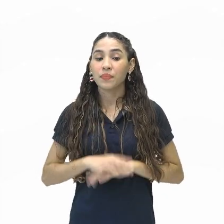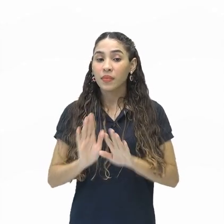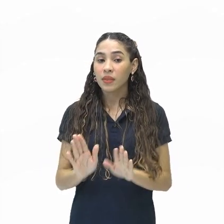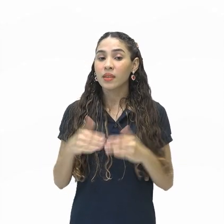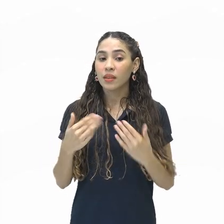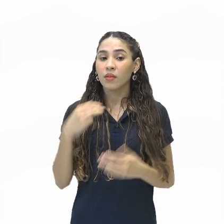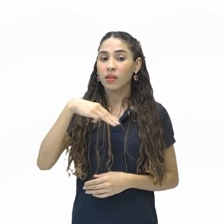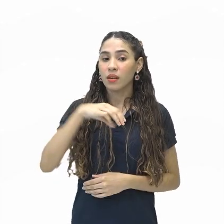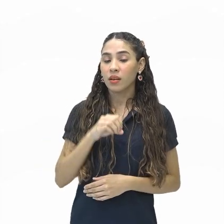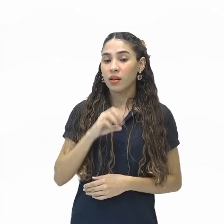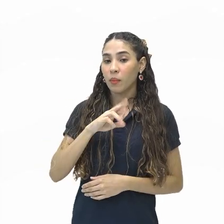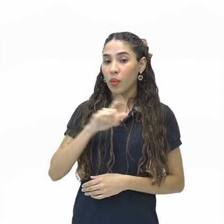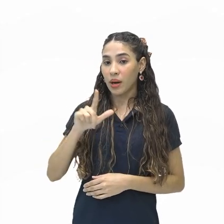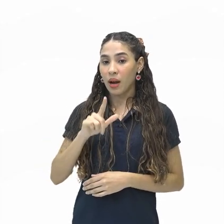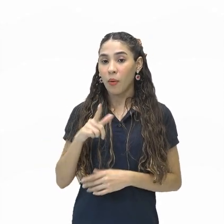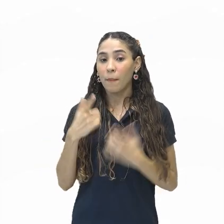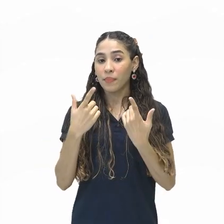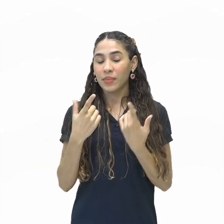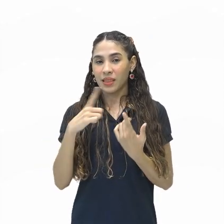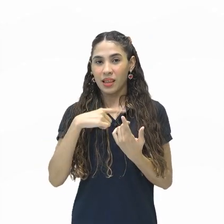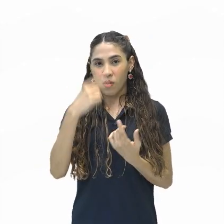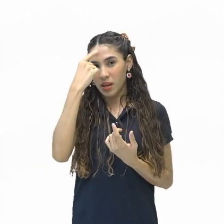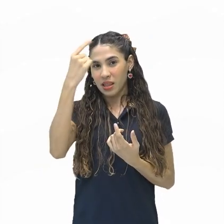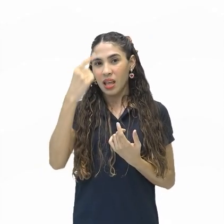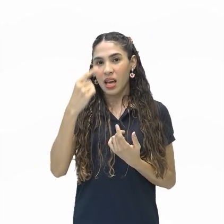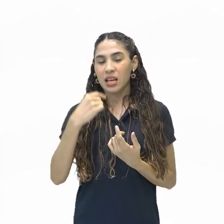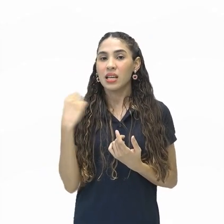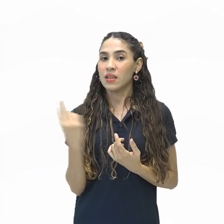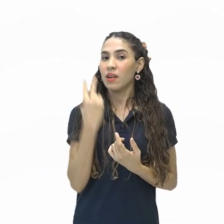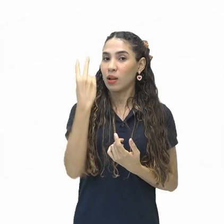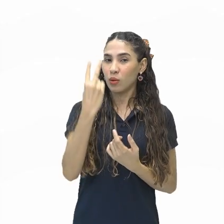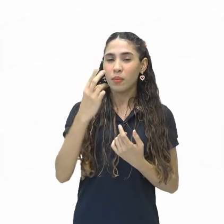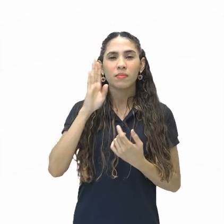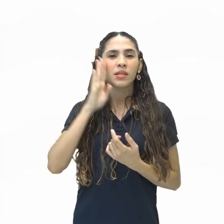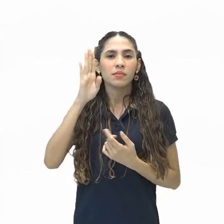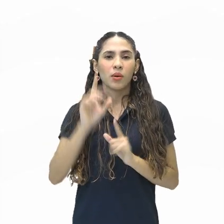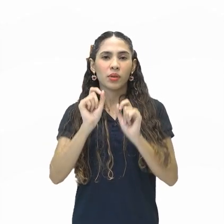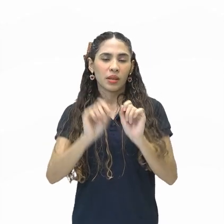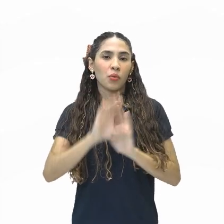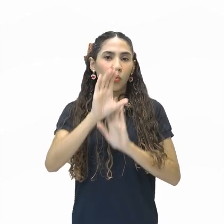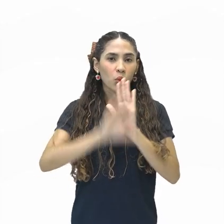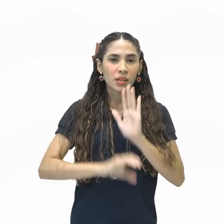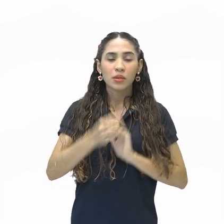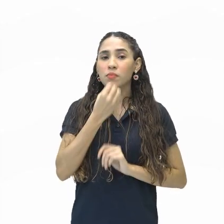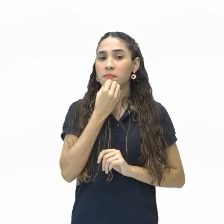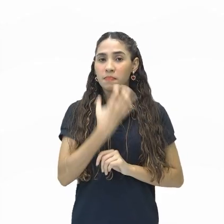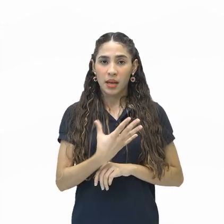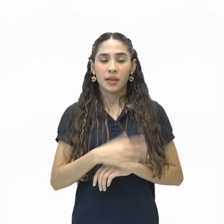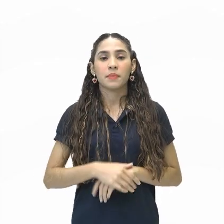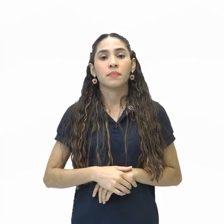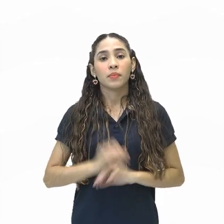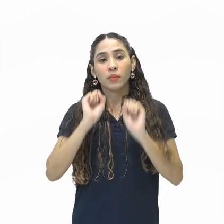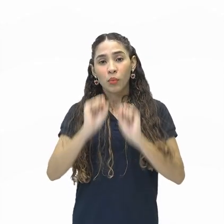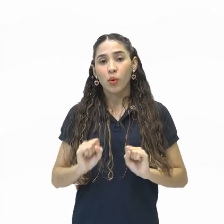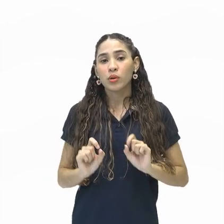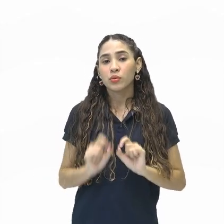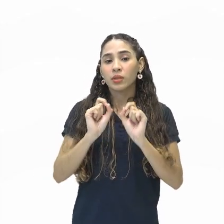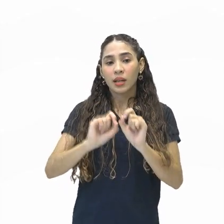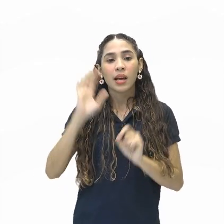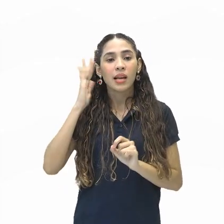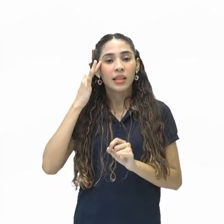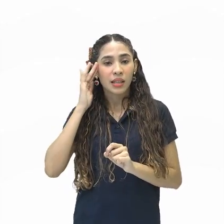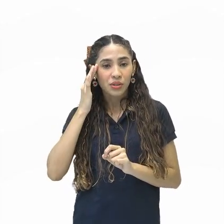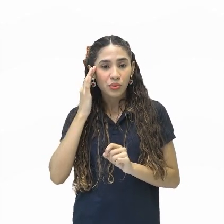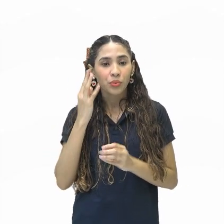Então a moral, ela tem como ideia e valor central o conceito de bem, que pode ser